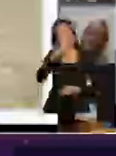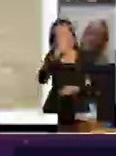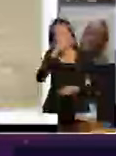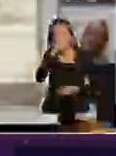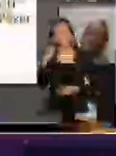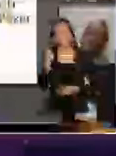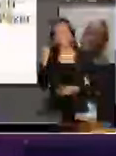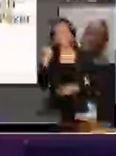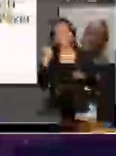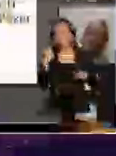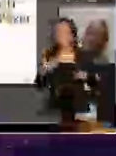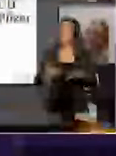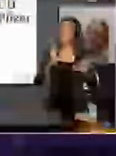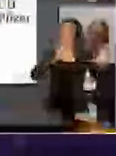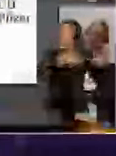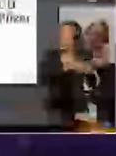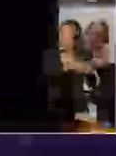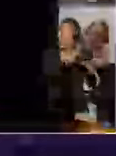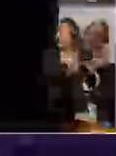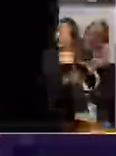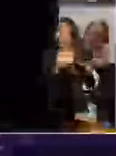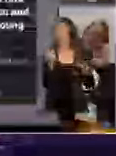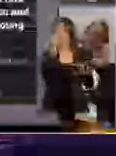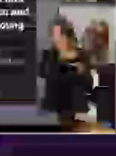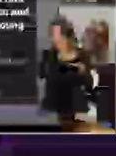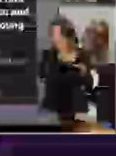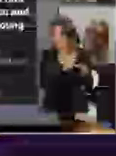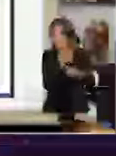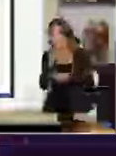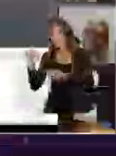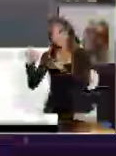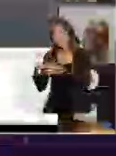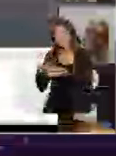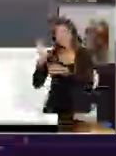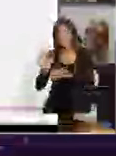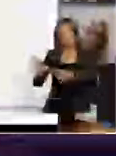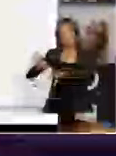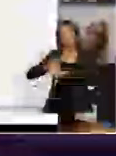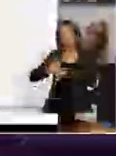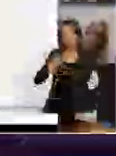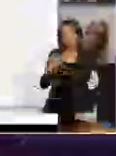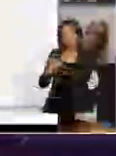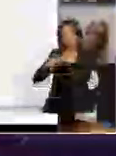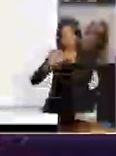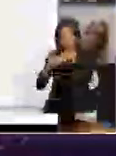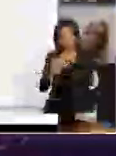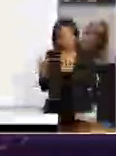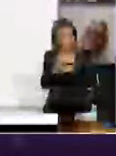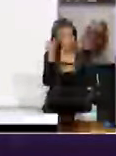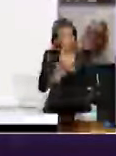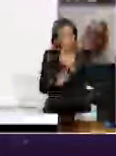os que estavam vacinados em relação aos que tiveram Covid. É importante ressaltar isso porque a